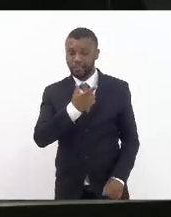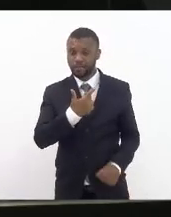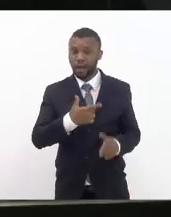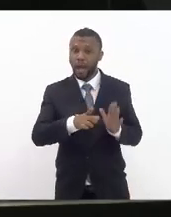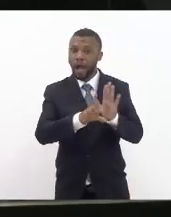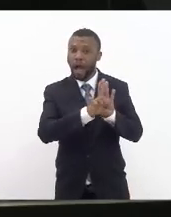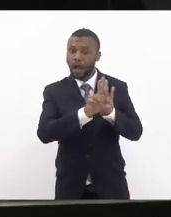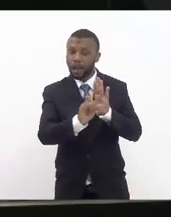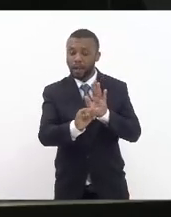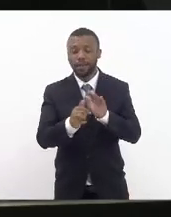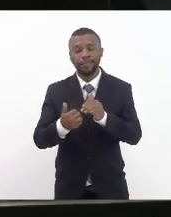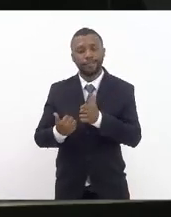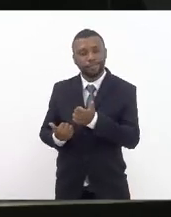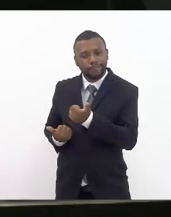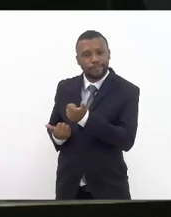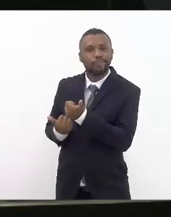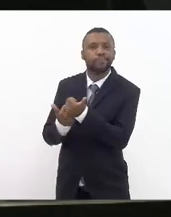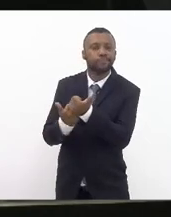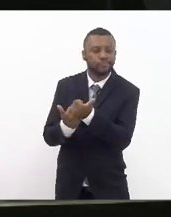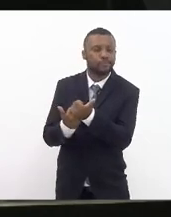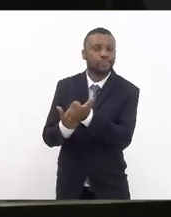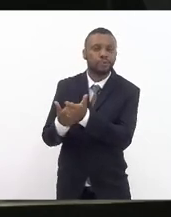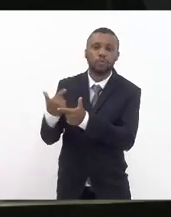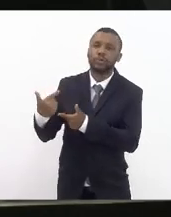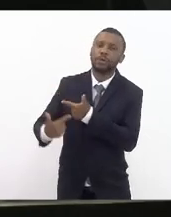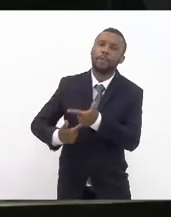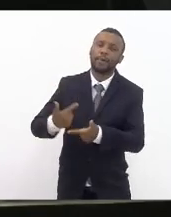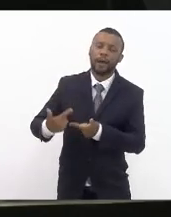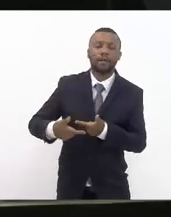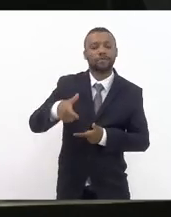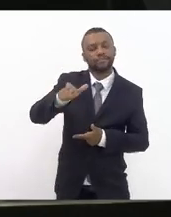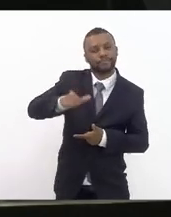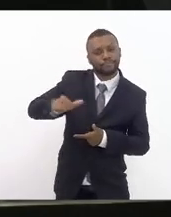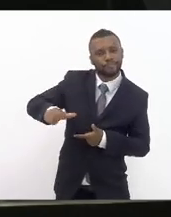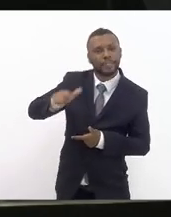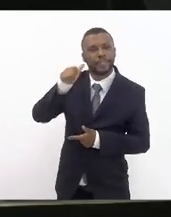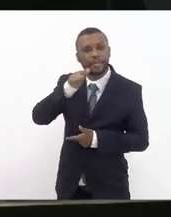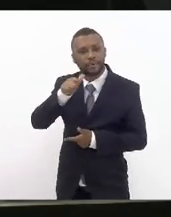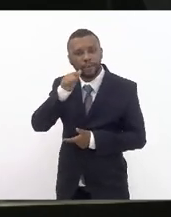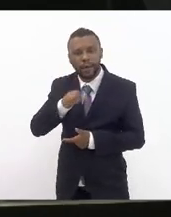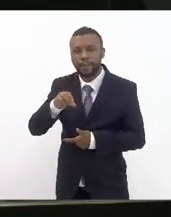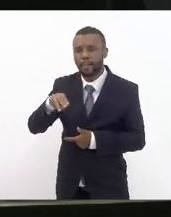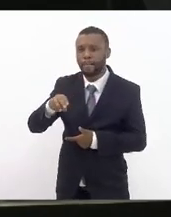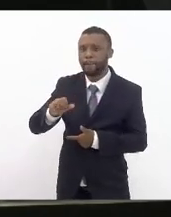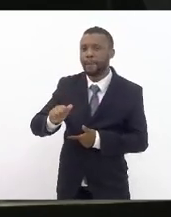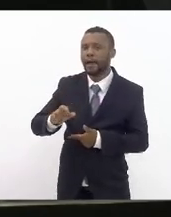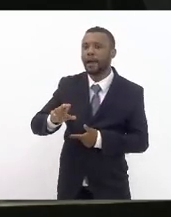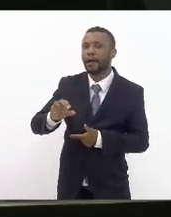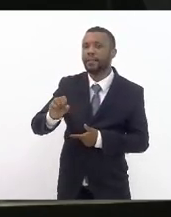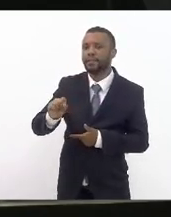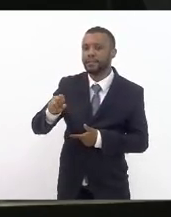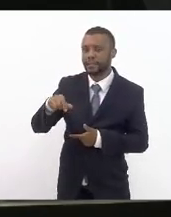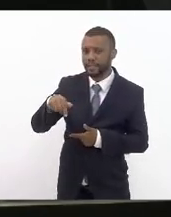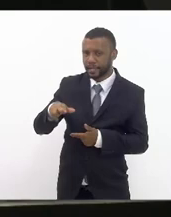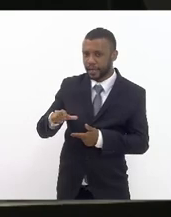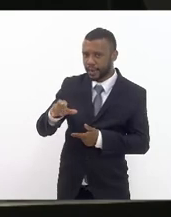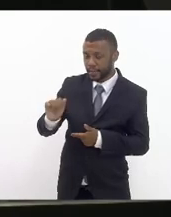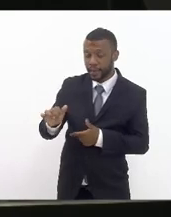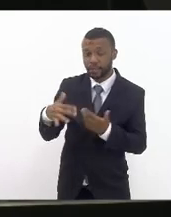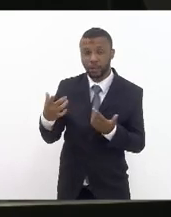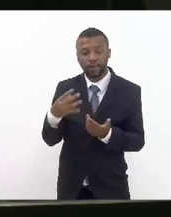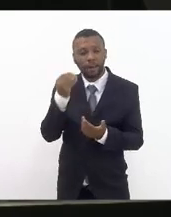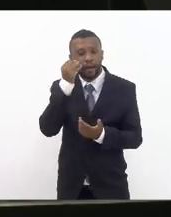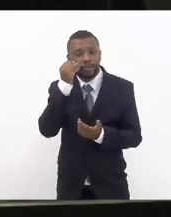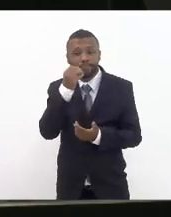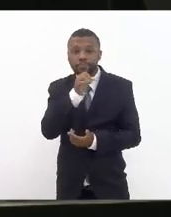vêm favorecendo muito as marisqueiras naquele estado. E aí nós fomos verificar aqui no estado do Rio de Janeiro,